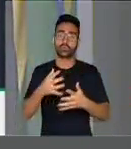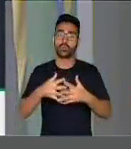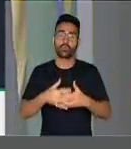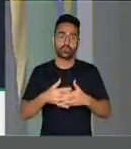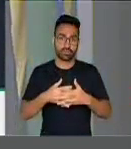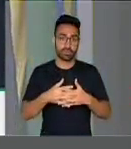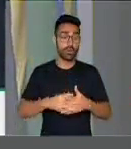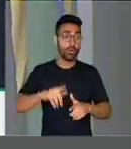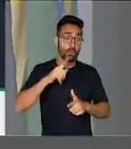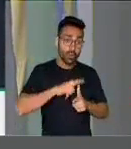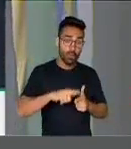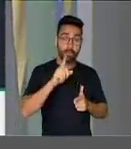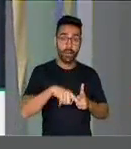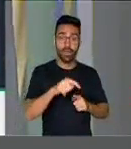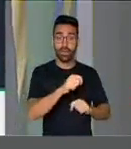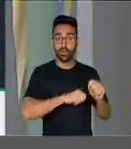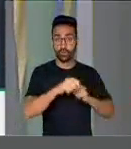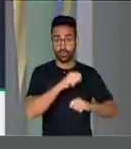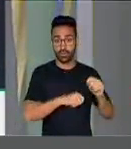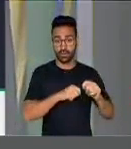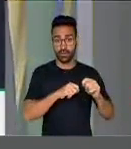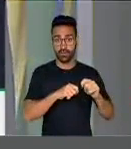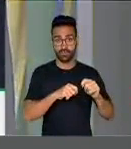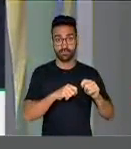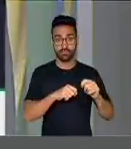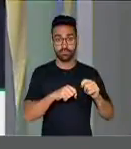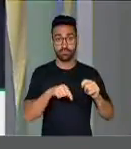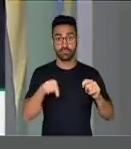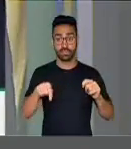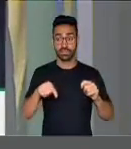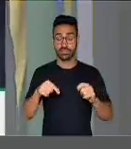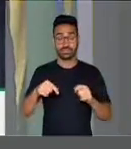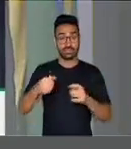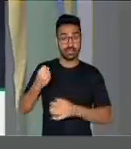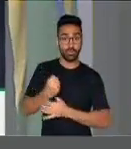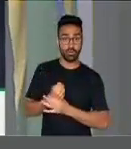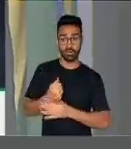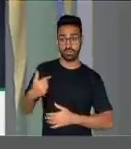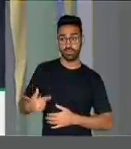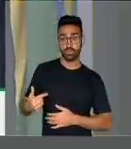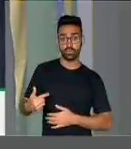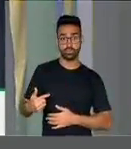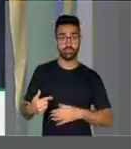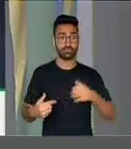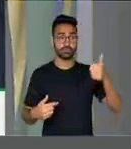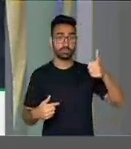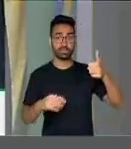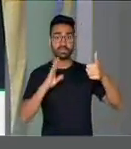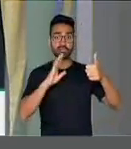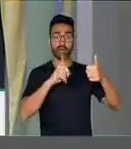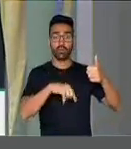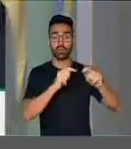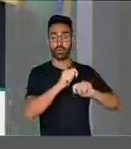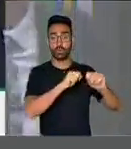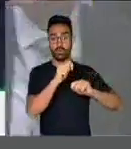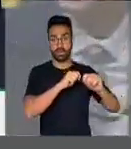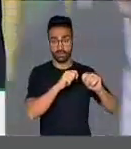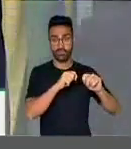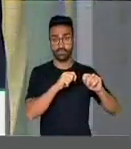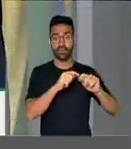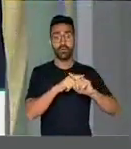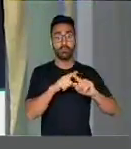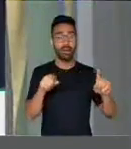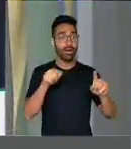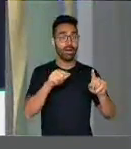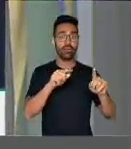é econômico. A segurança é consequência do problema econômico brasileiro. E acabou prevalecendo o voto